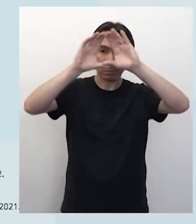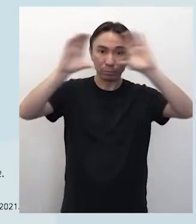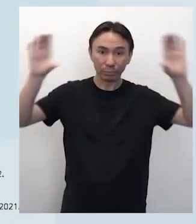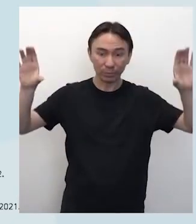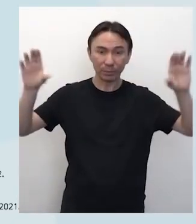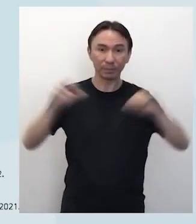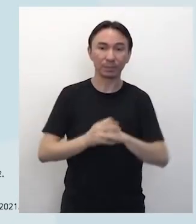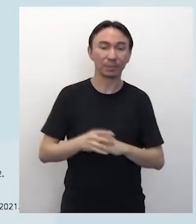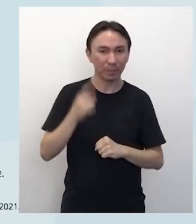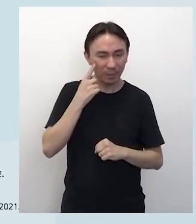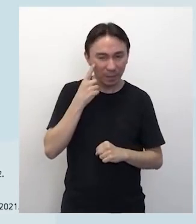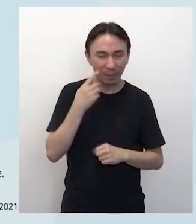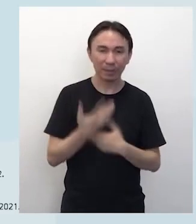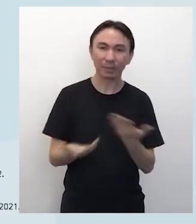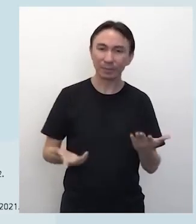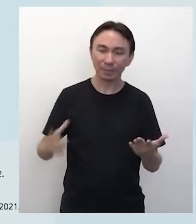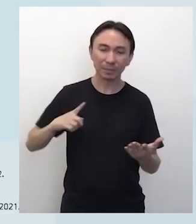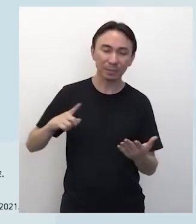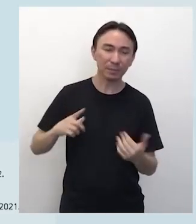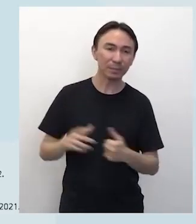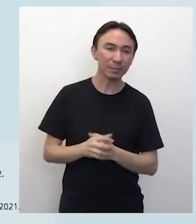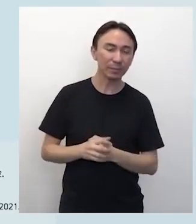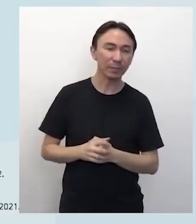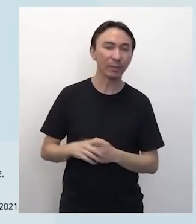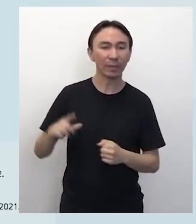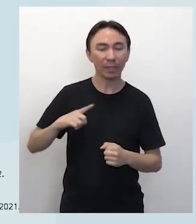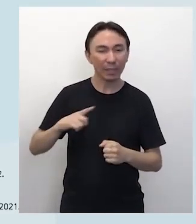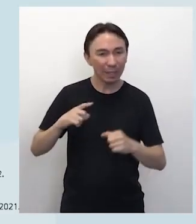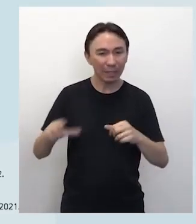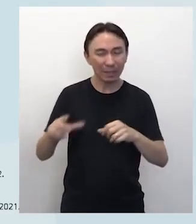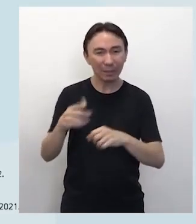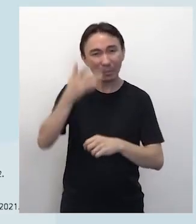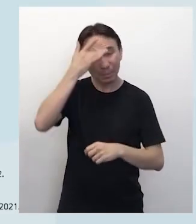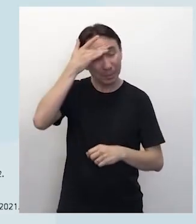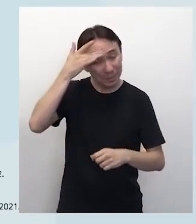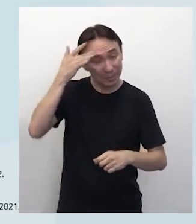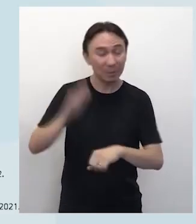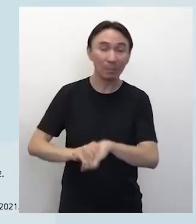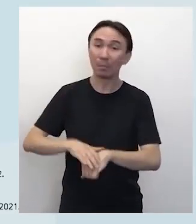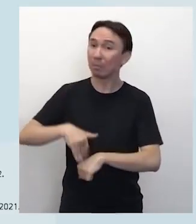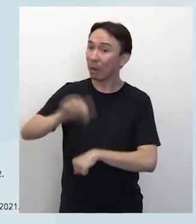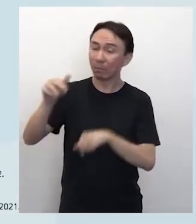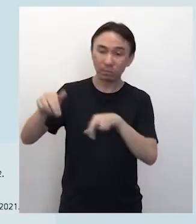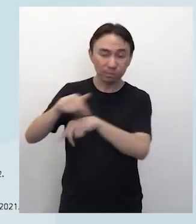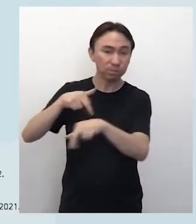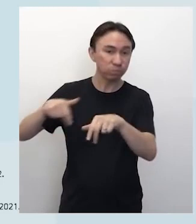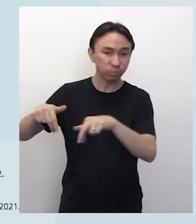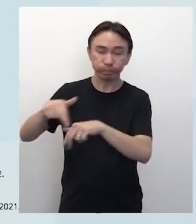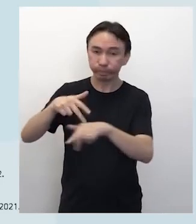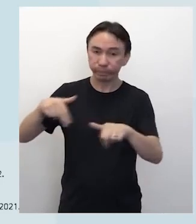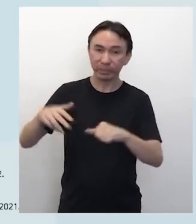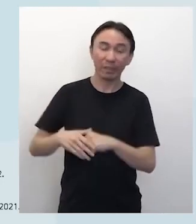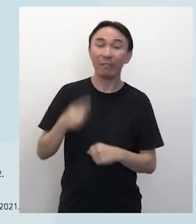demográfica, tá certo? Então, assim, é uma concentração de população em área. Quando a gente fala em densidade